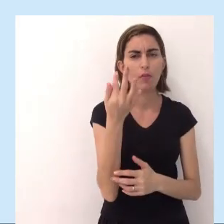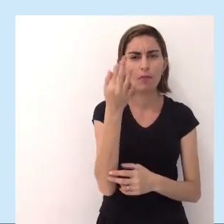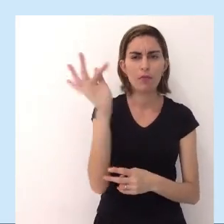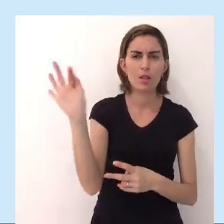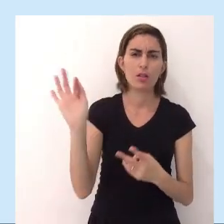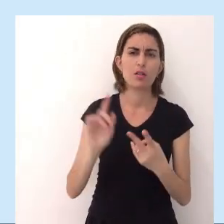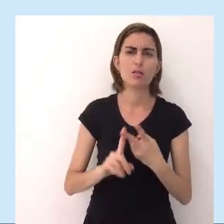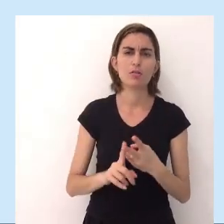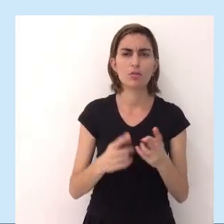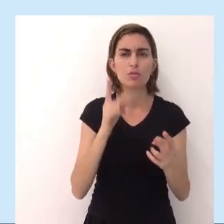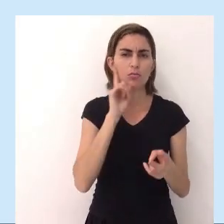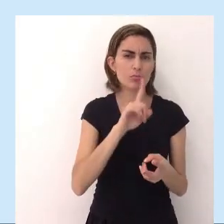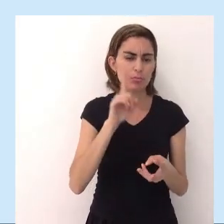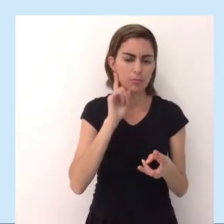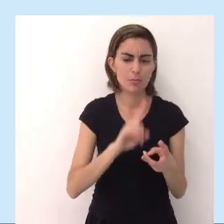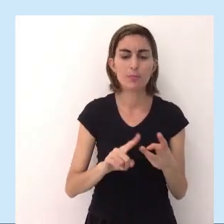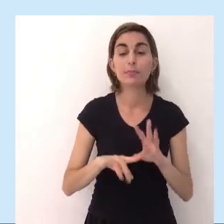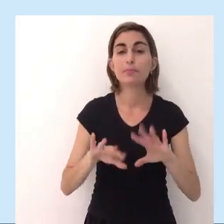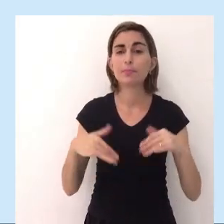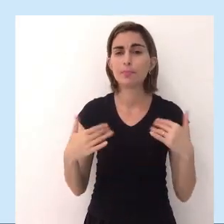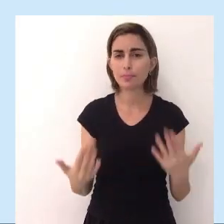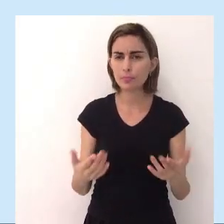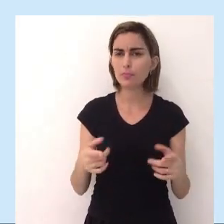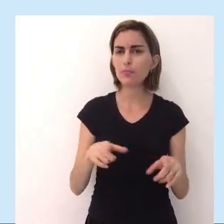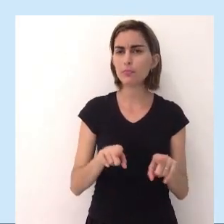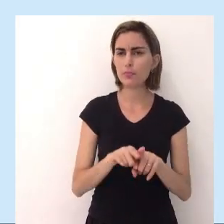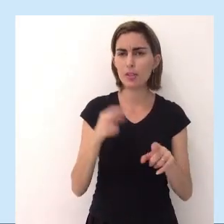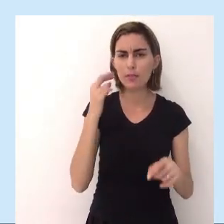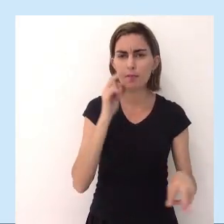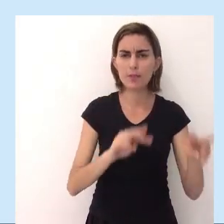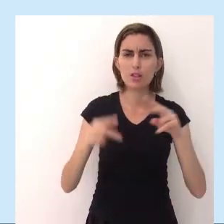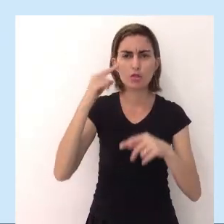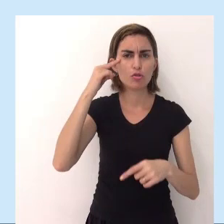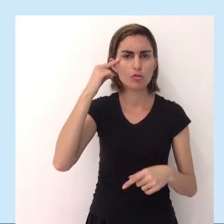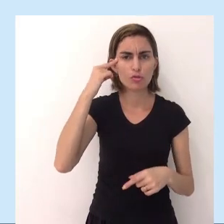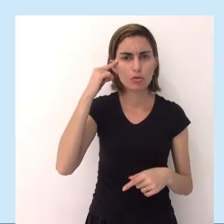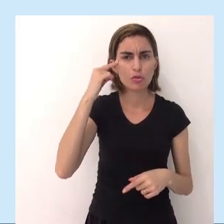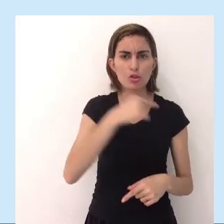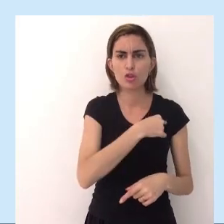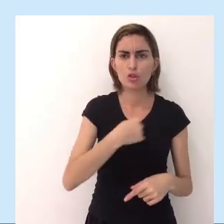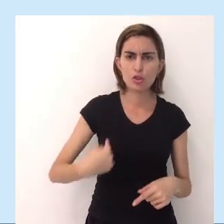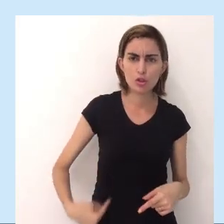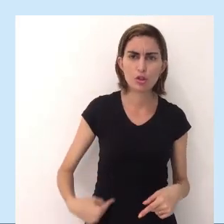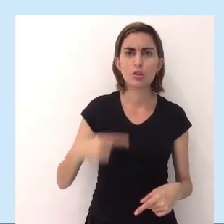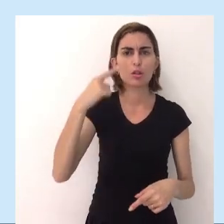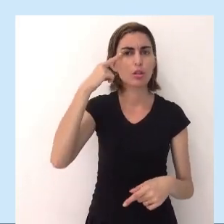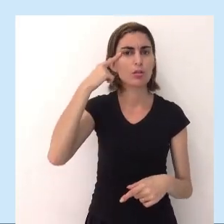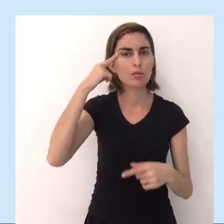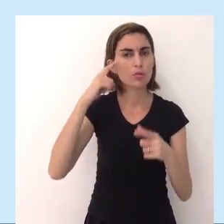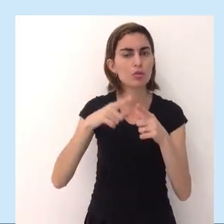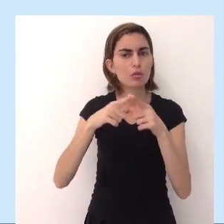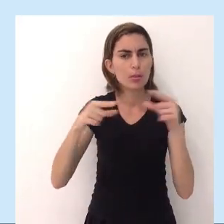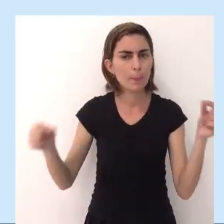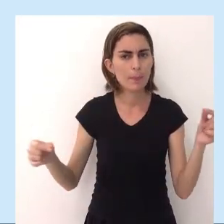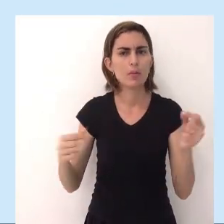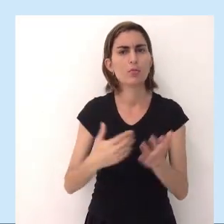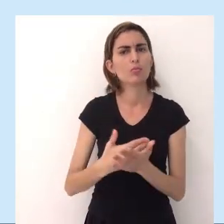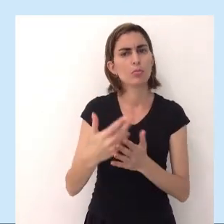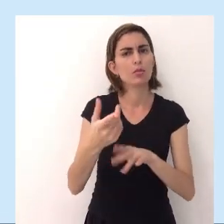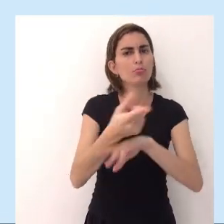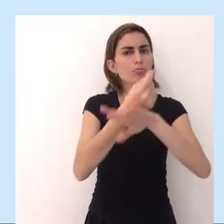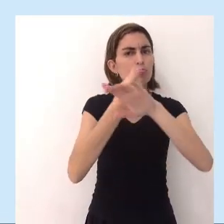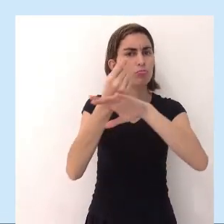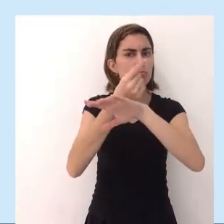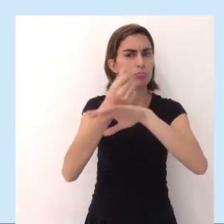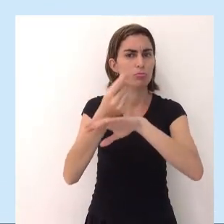França, tá? Os Estados Unidos. Então, você vê que a China, o Japão, que também passa a ser